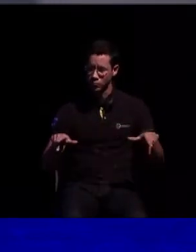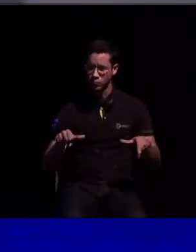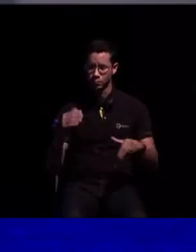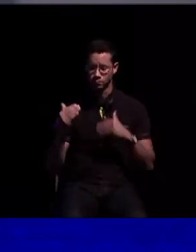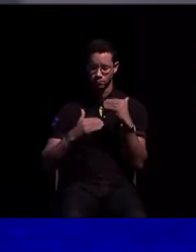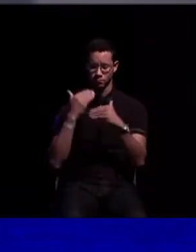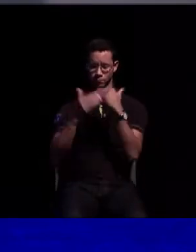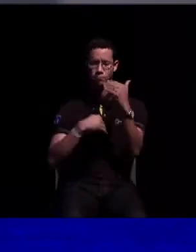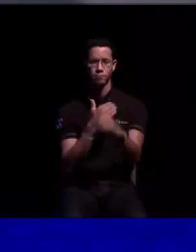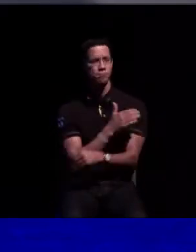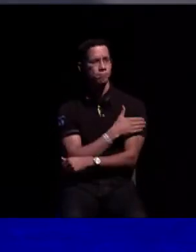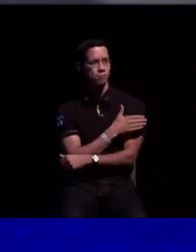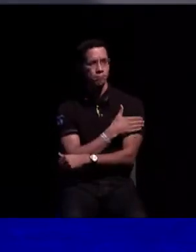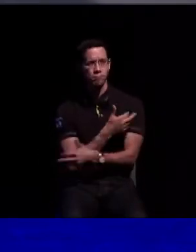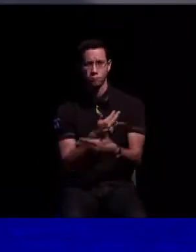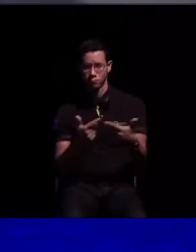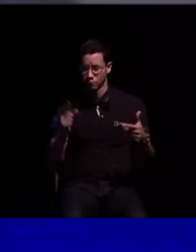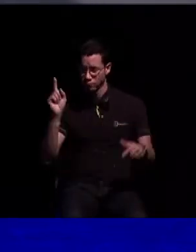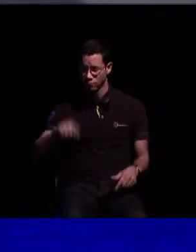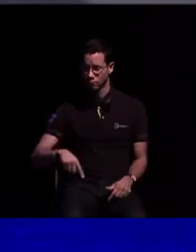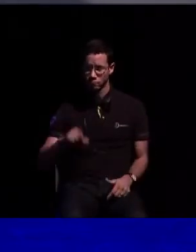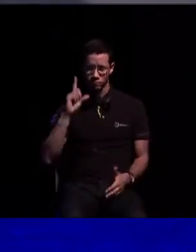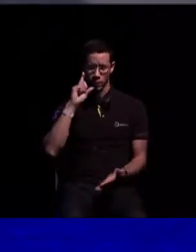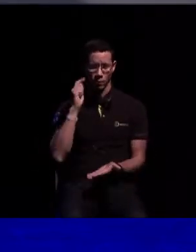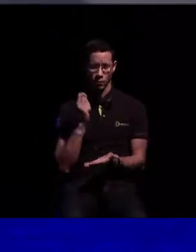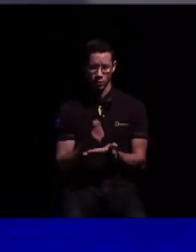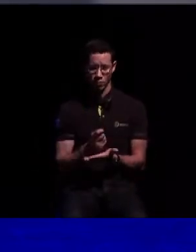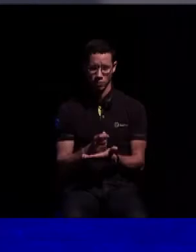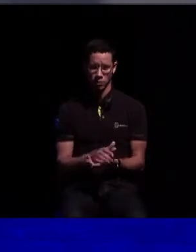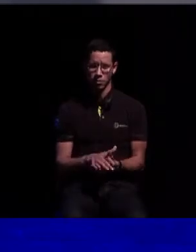desempenho muscular, não é isso? É que define,